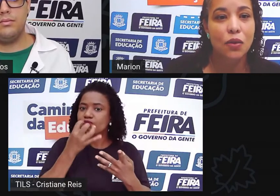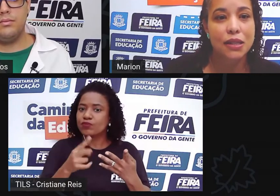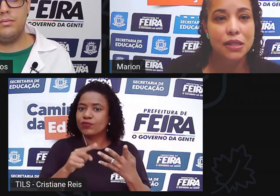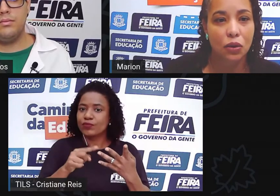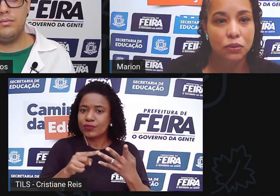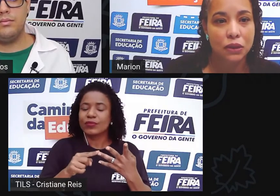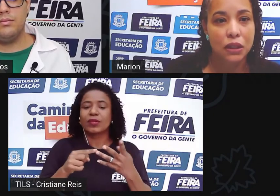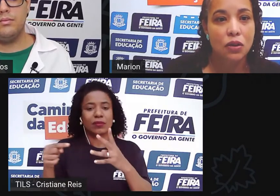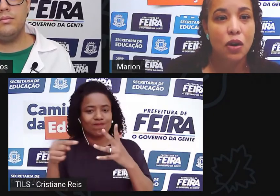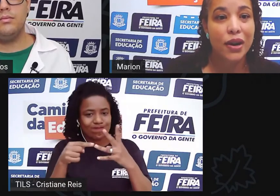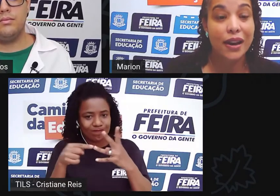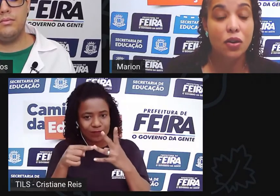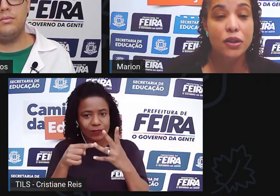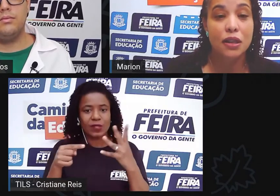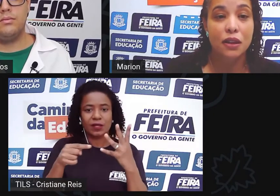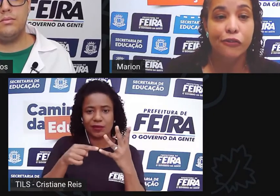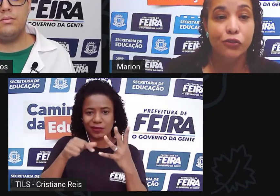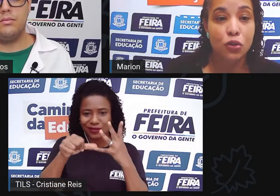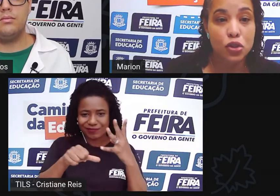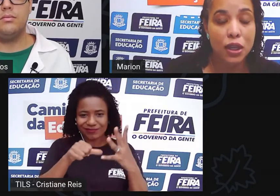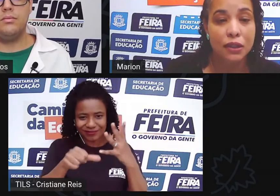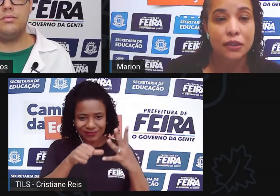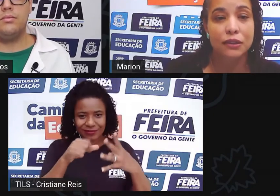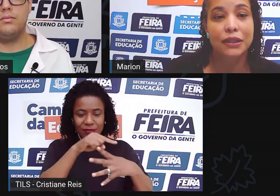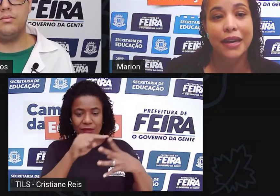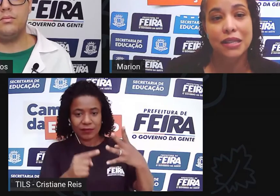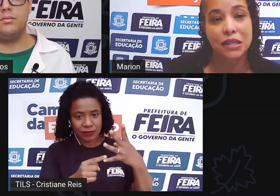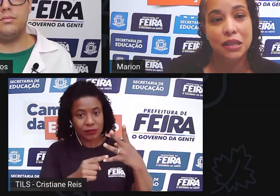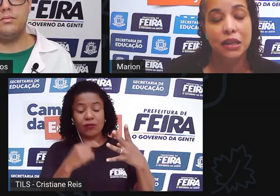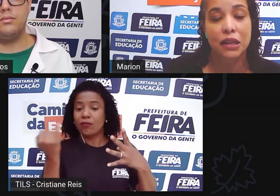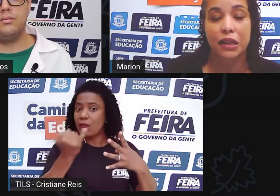a adequação. Qualquer coisa que fuja